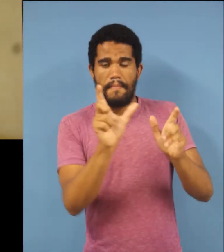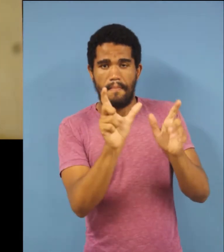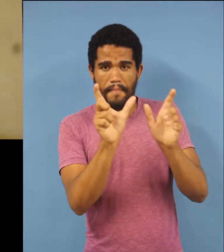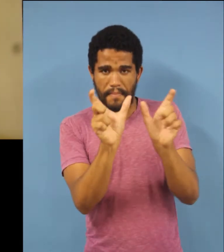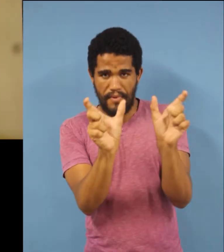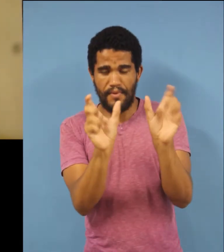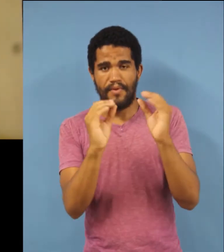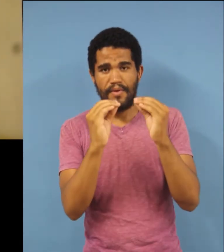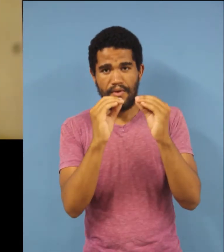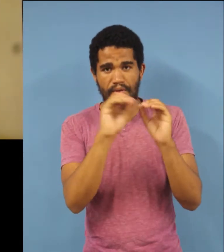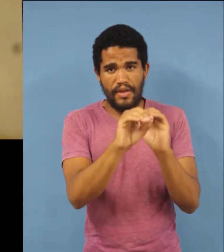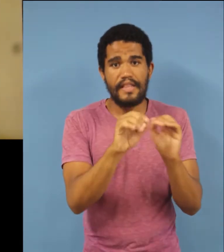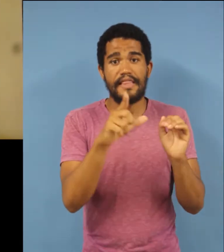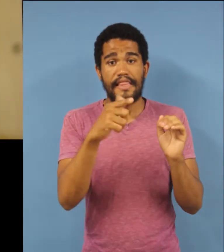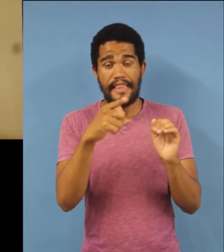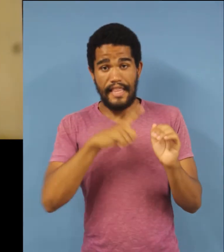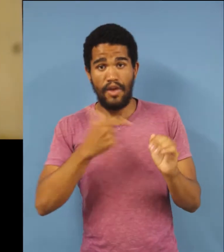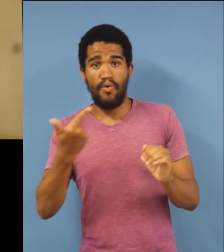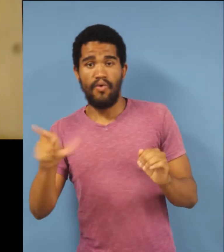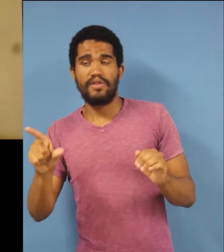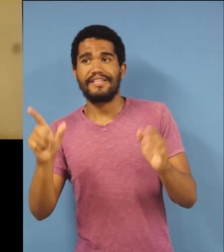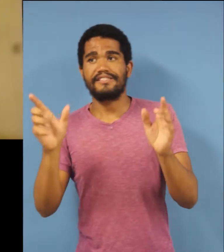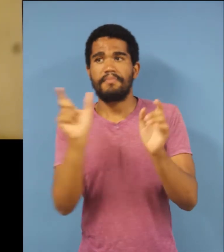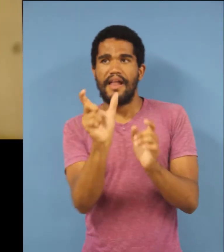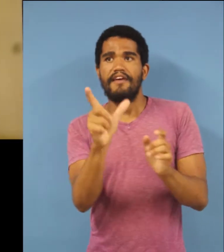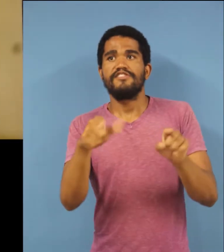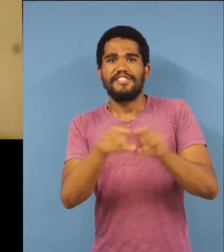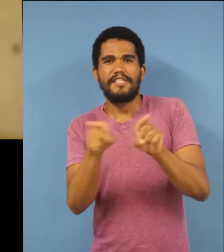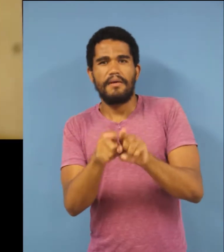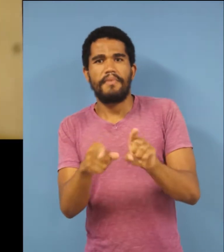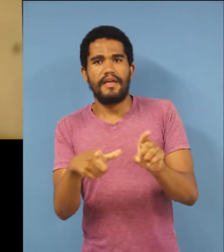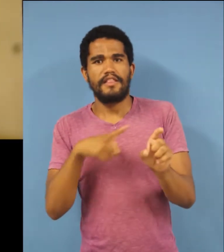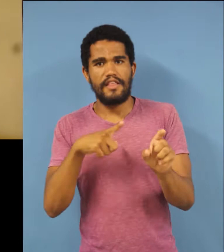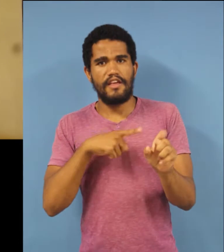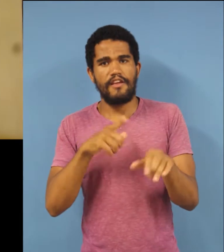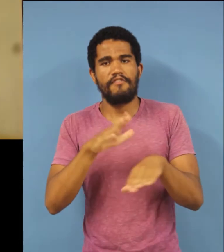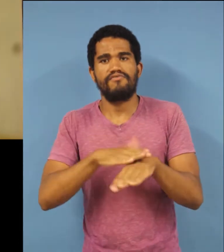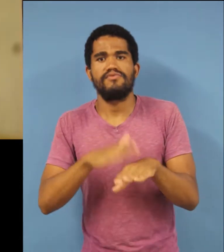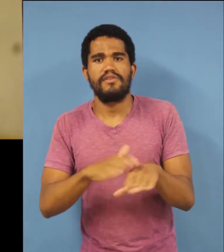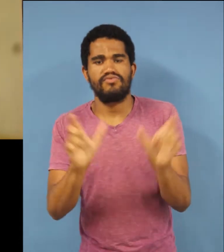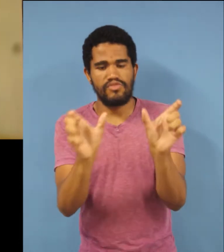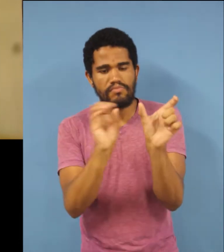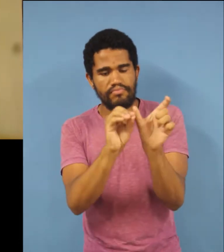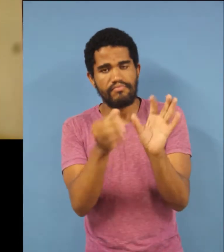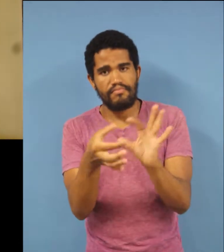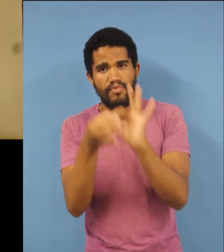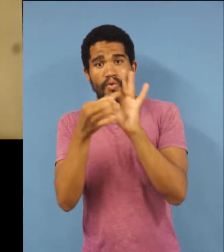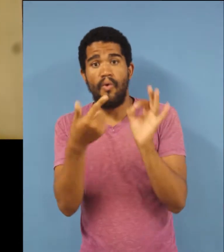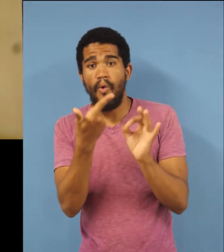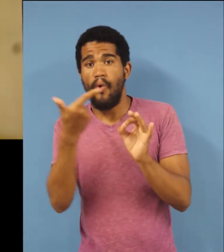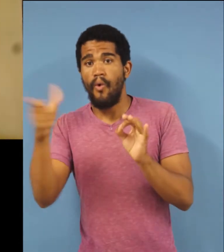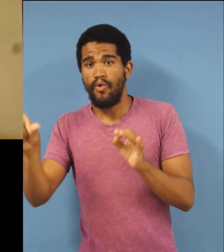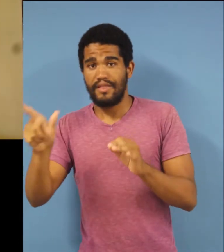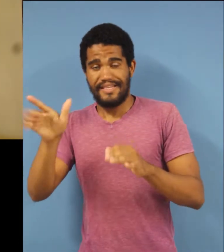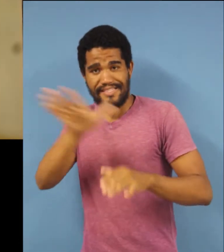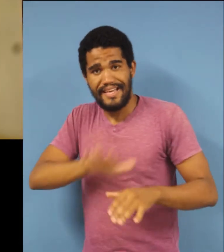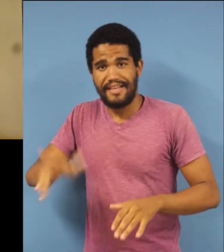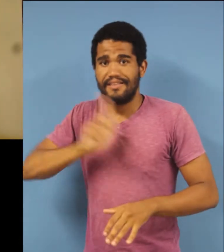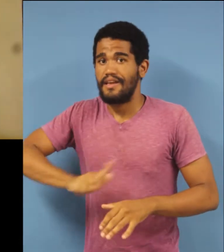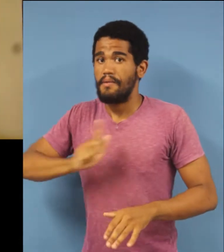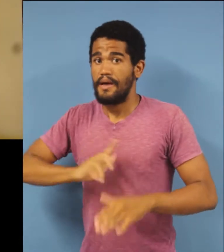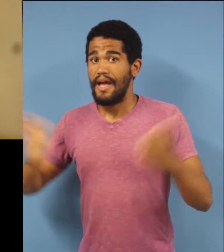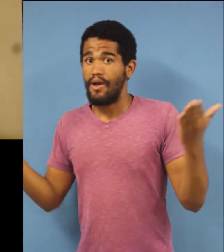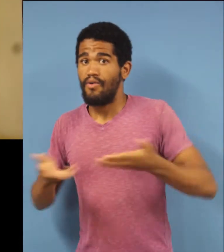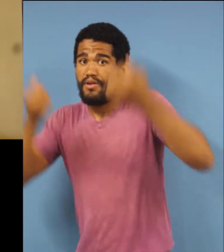fala também de preposição, a gente fala de pronome relativo, mas hoje especificamente eu estou falando de elementos coesivos do texto. Não que esses outros que eu citei também